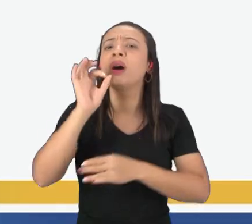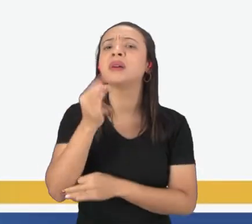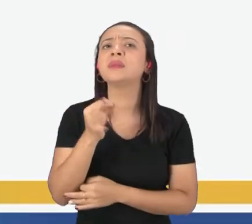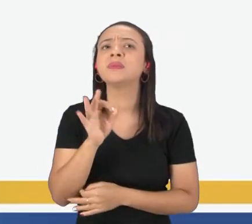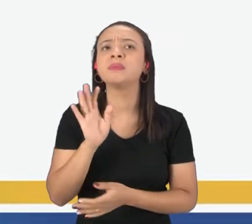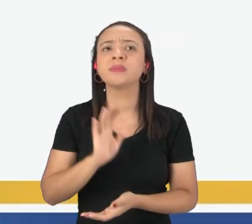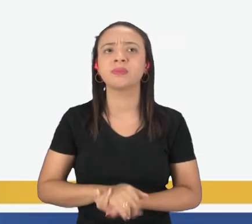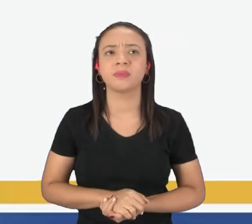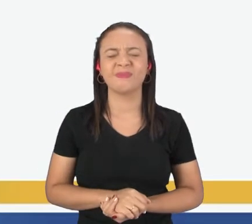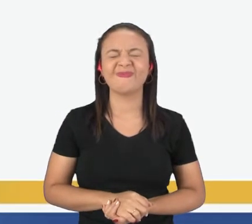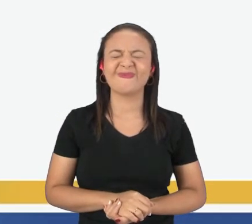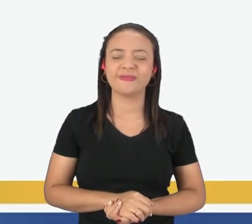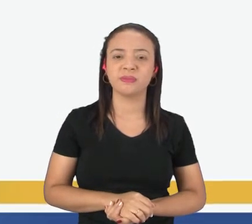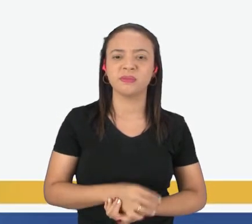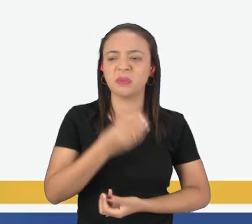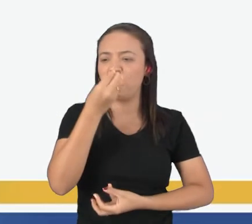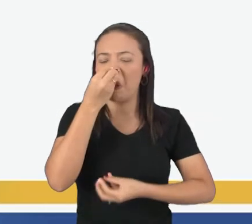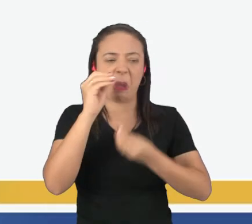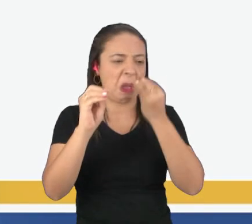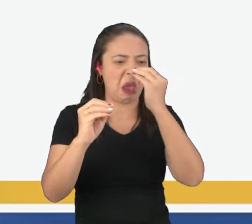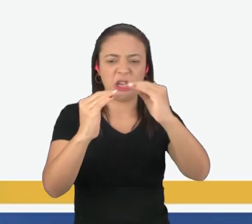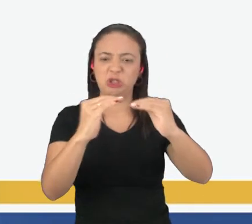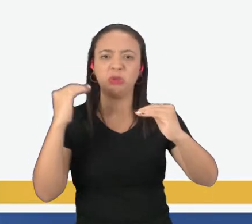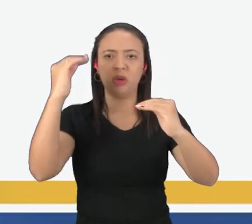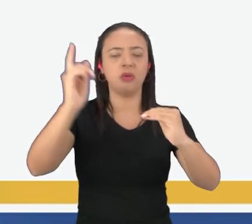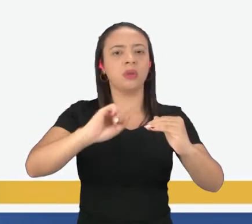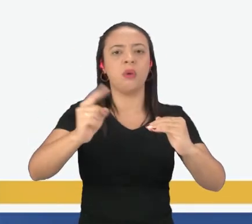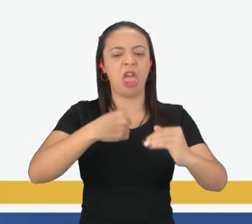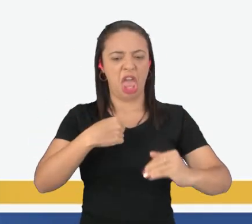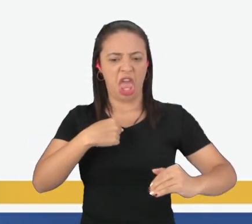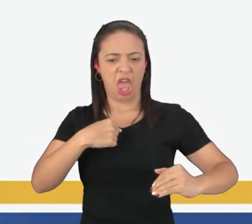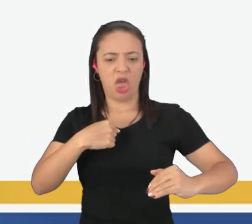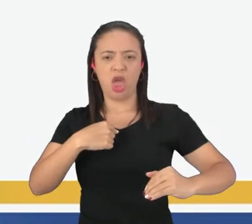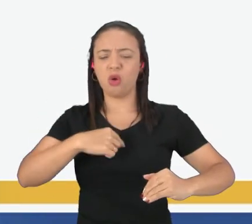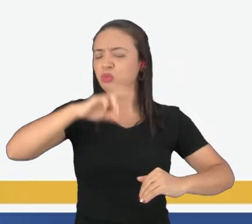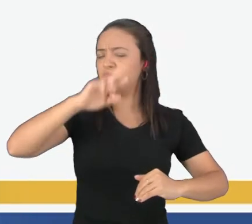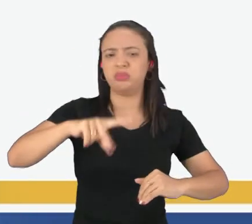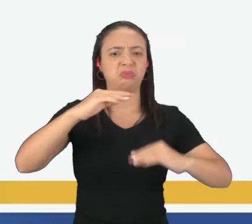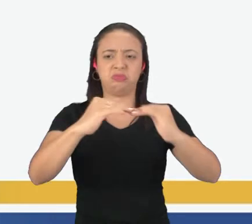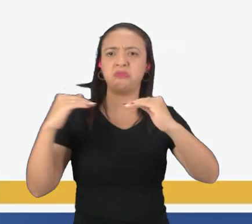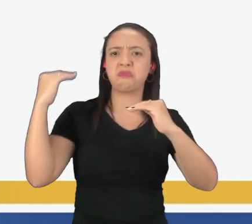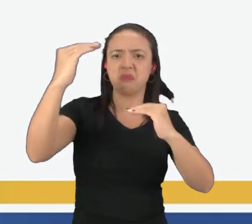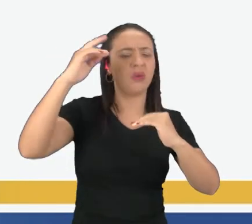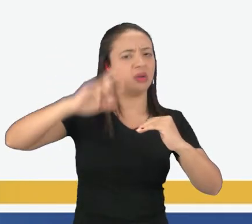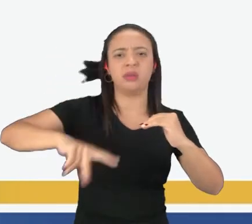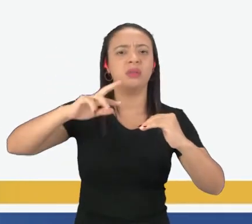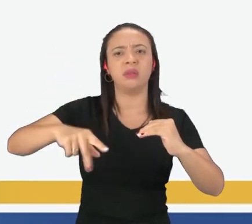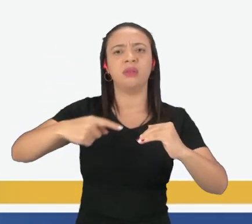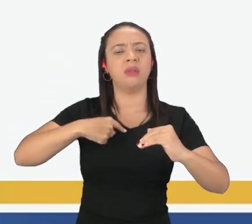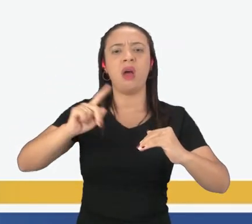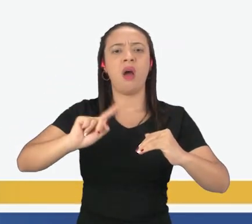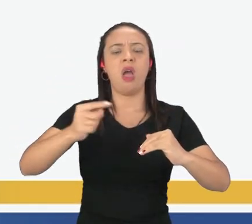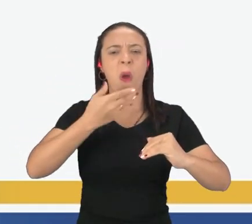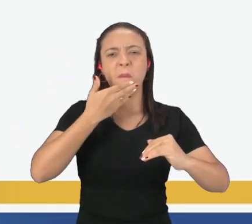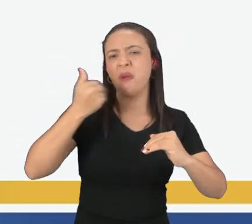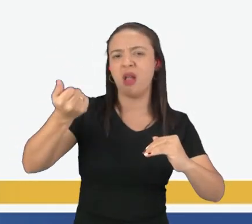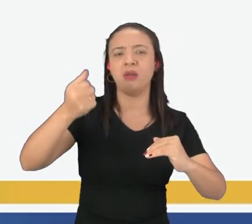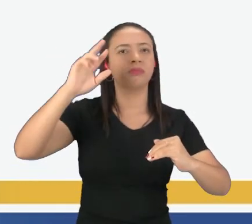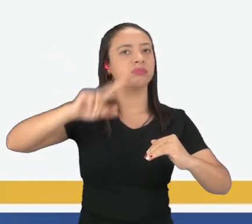religião? Renegar a hegemonia sobre qualquer outra. Eu não sou a maioral, eu não sou a máxima, eu não sou a melhor.